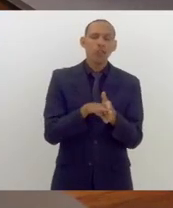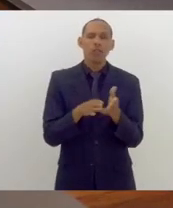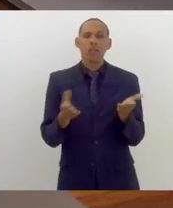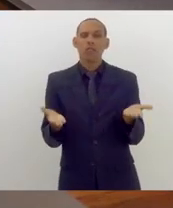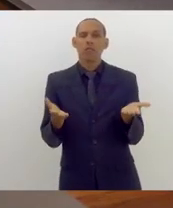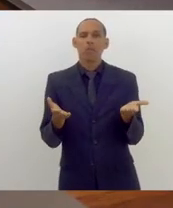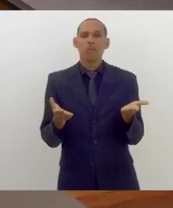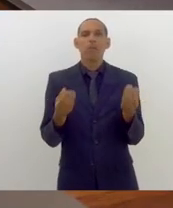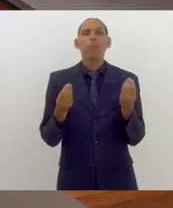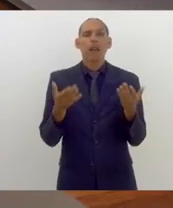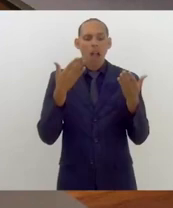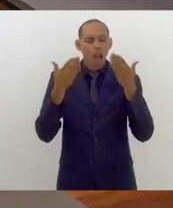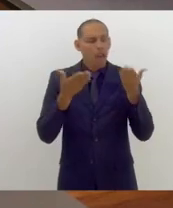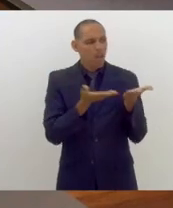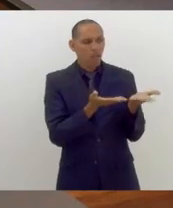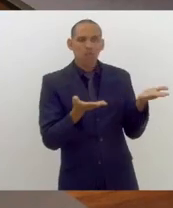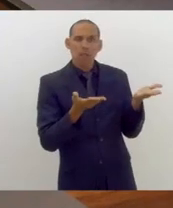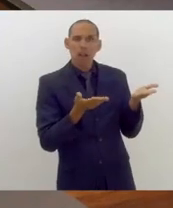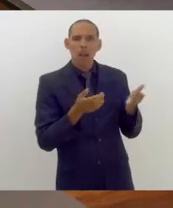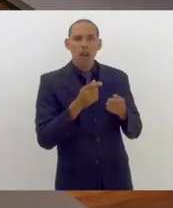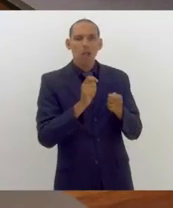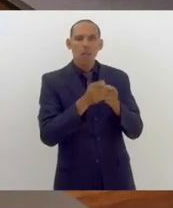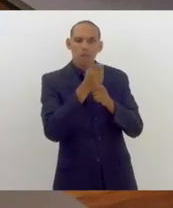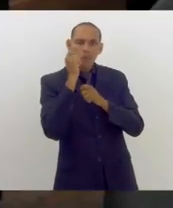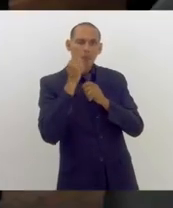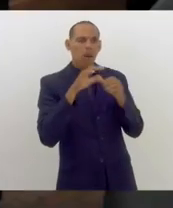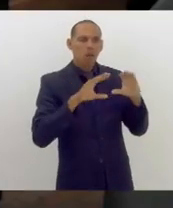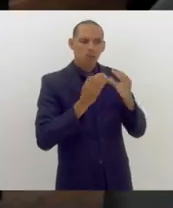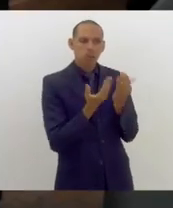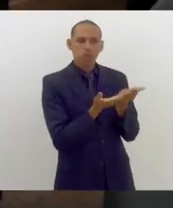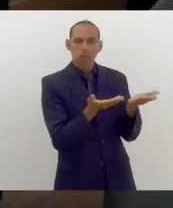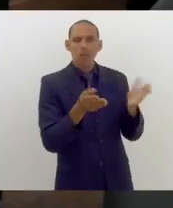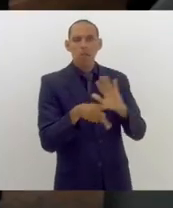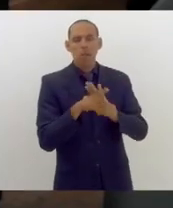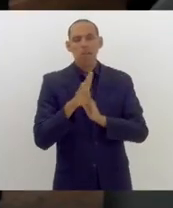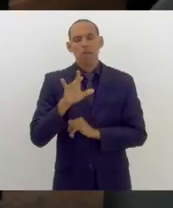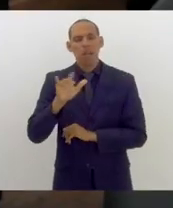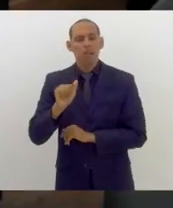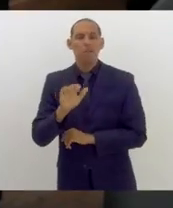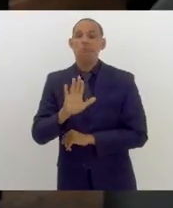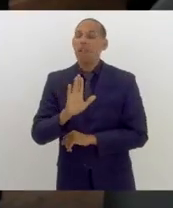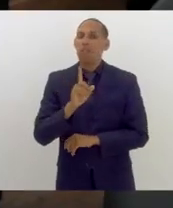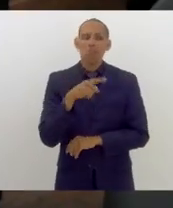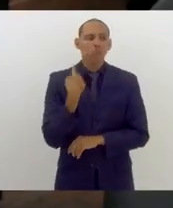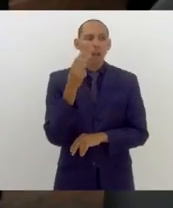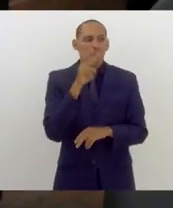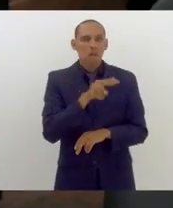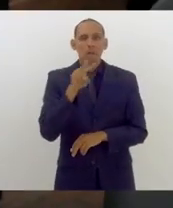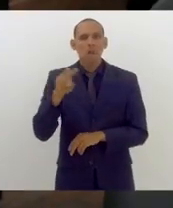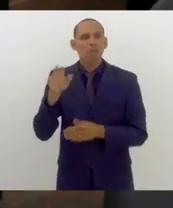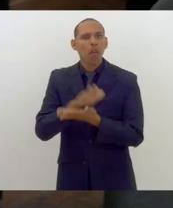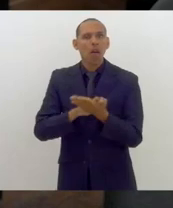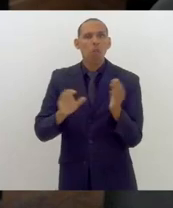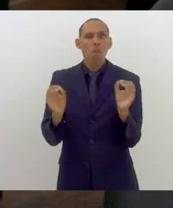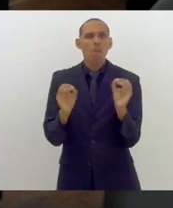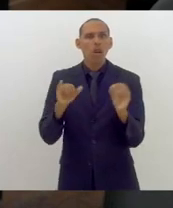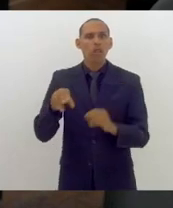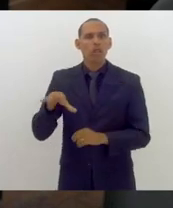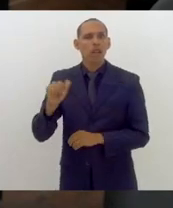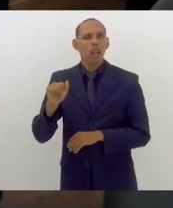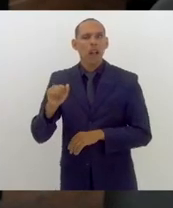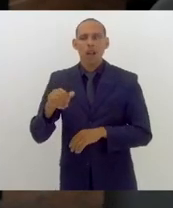atender a demanda dos pescadores da comunidade da Bahia como um todo e nós infelizmente não vimos isso e o Enéa teve